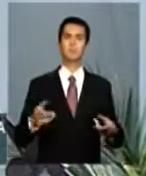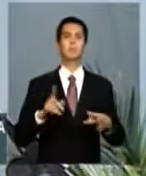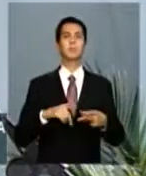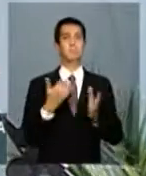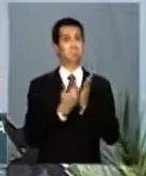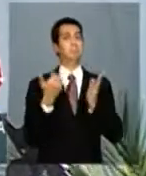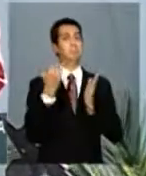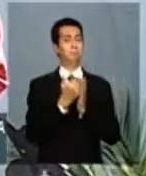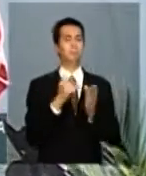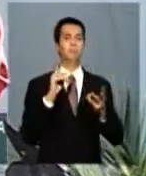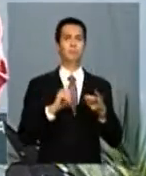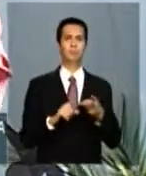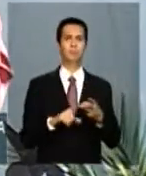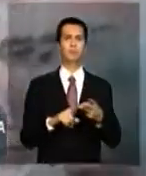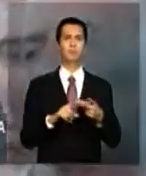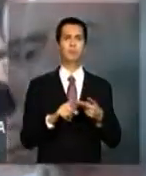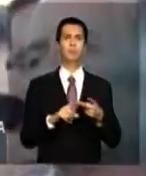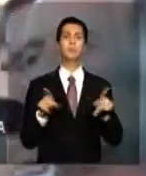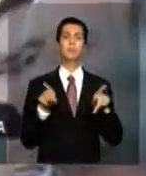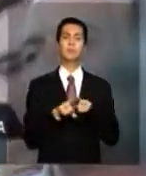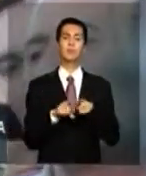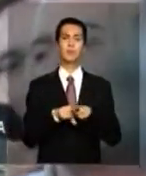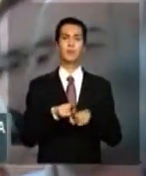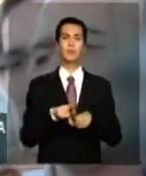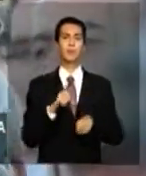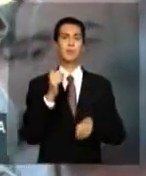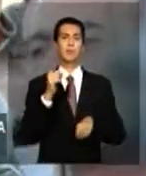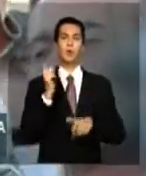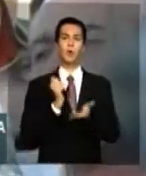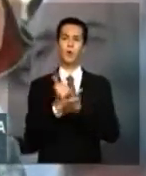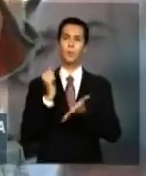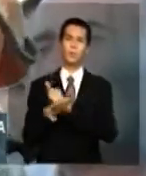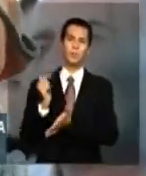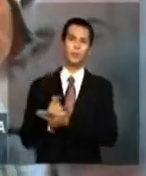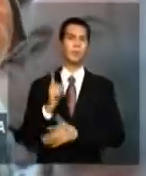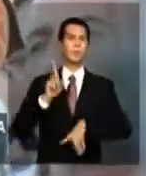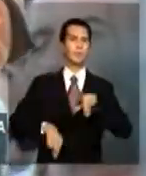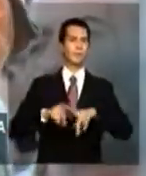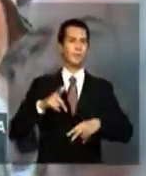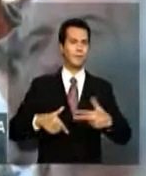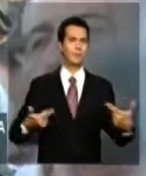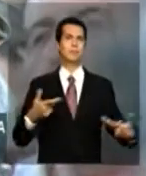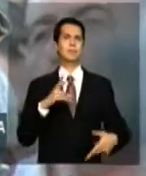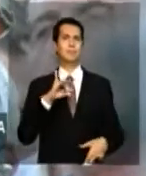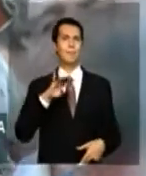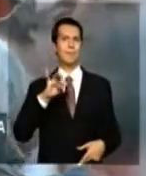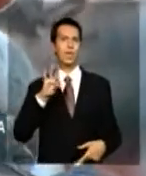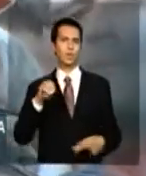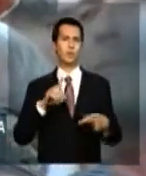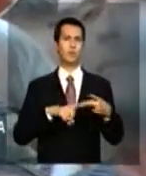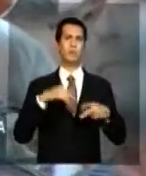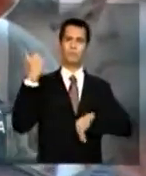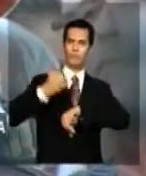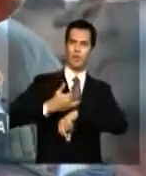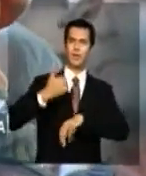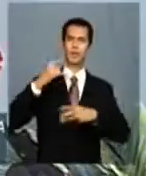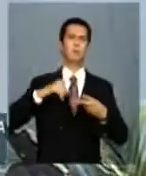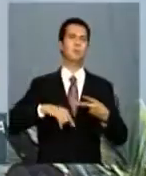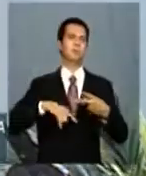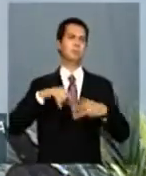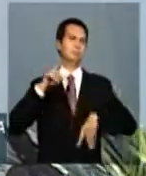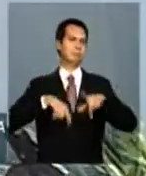Ela representa demanda de cimento, demanda de aço, de todos os